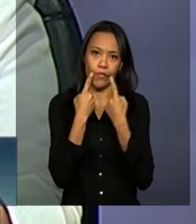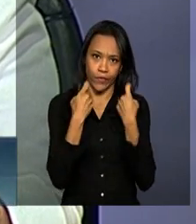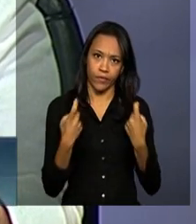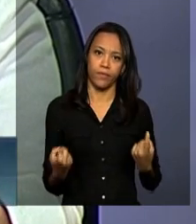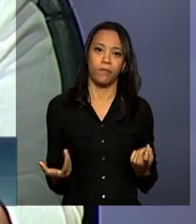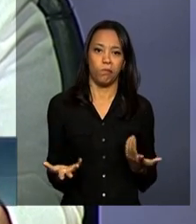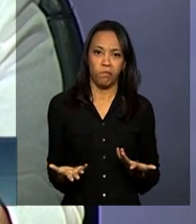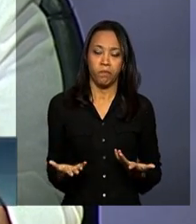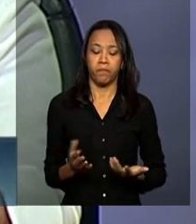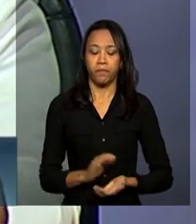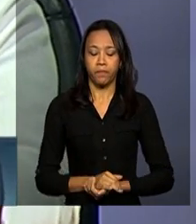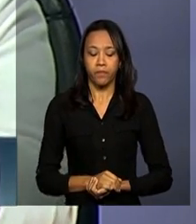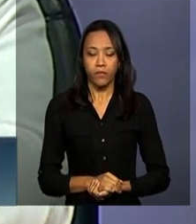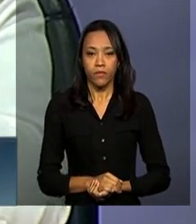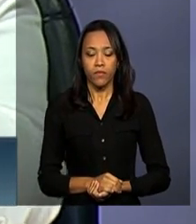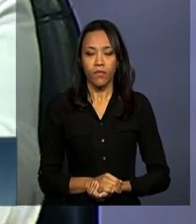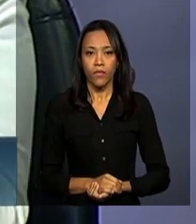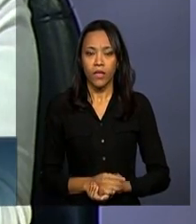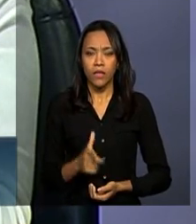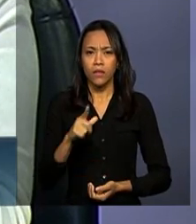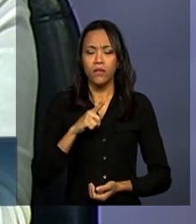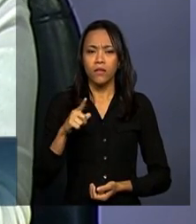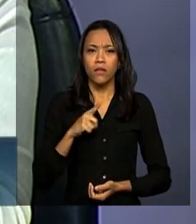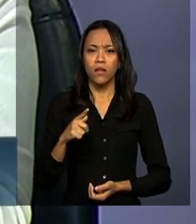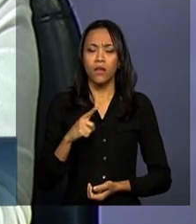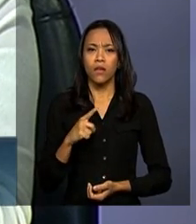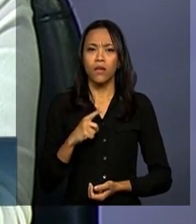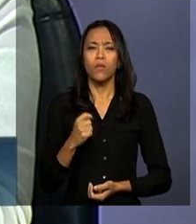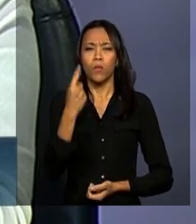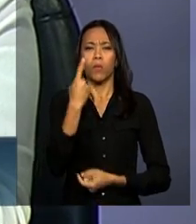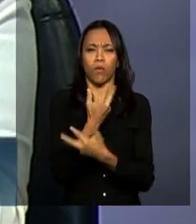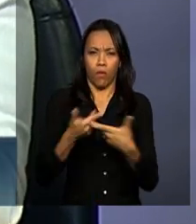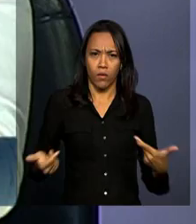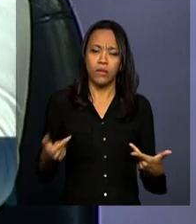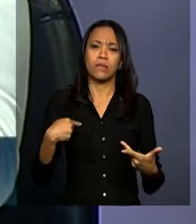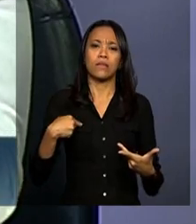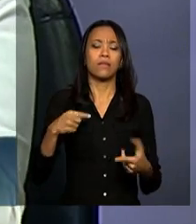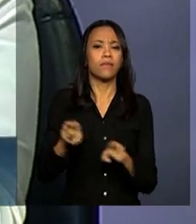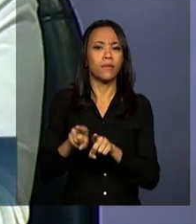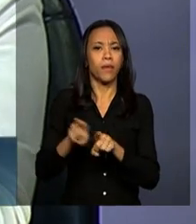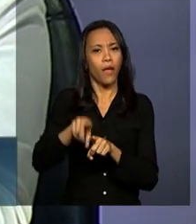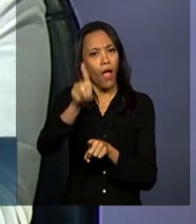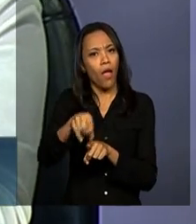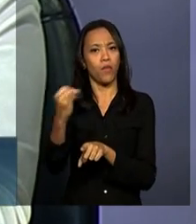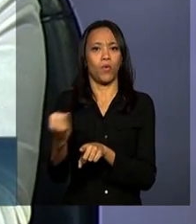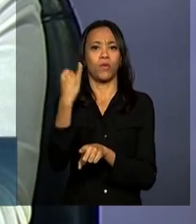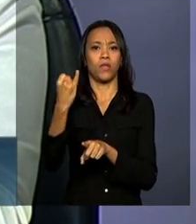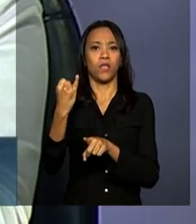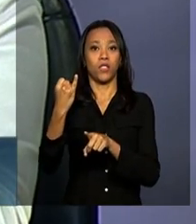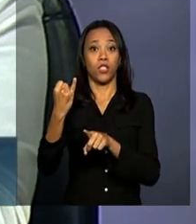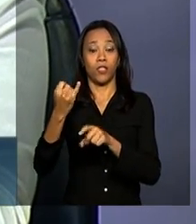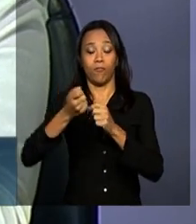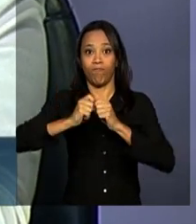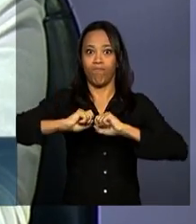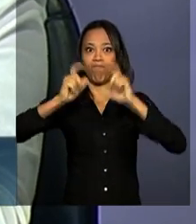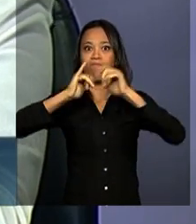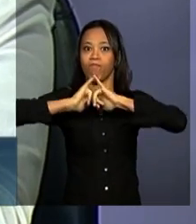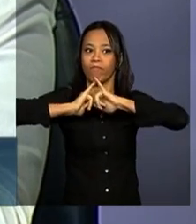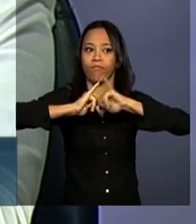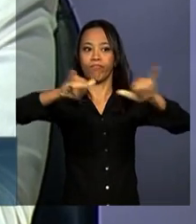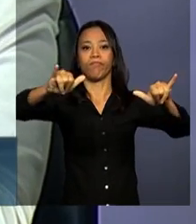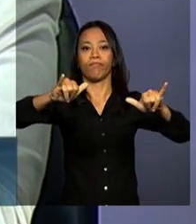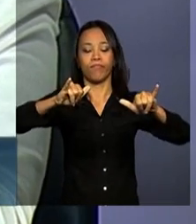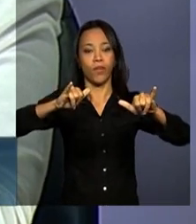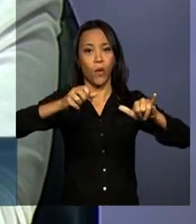violência. E tem algo que também é importante realçar. O Brasil